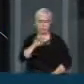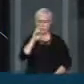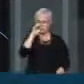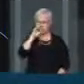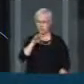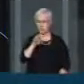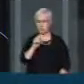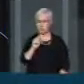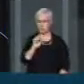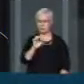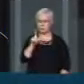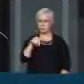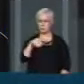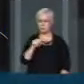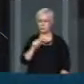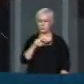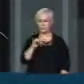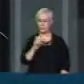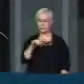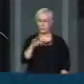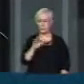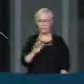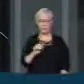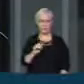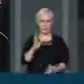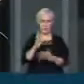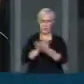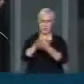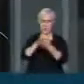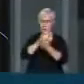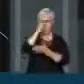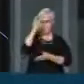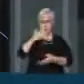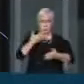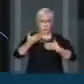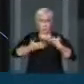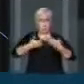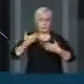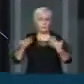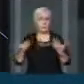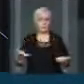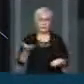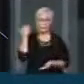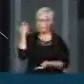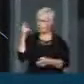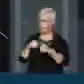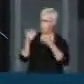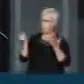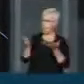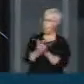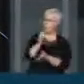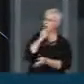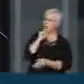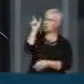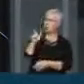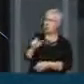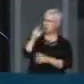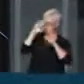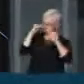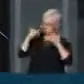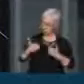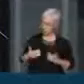Mariano Beltrame. Algumas pessoas ficaram surpresas. Ah, mas é um homem honesto. Eu